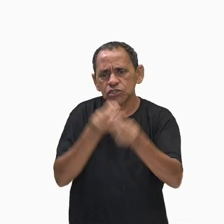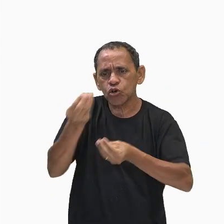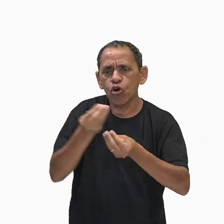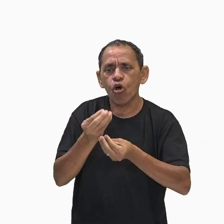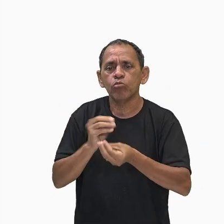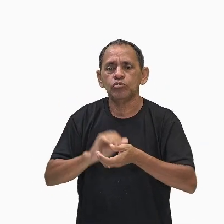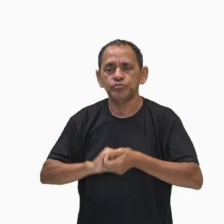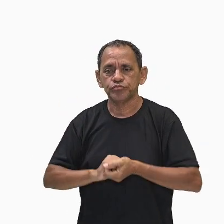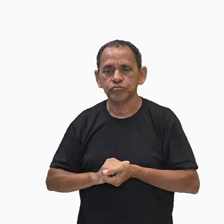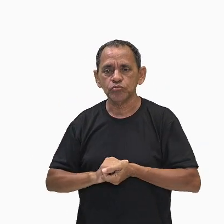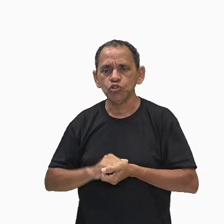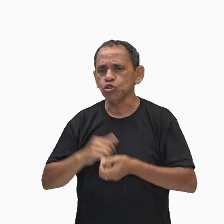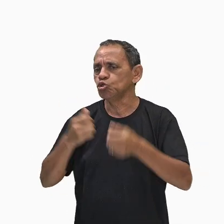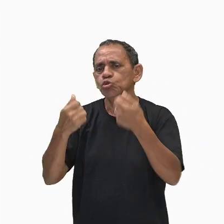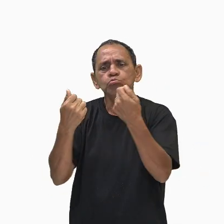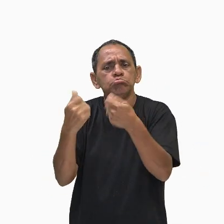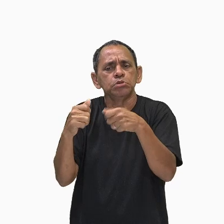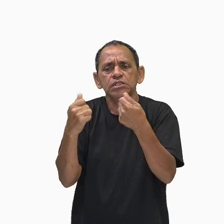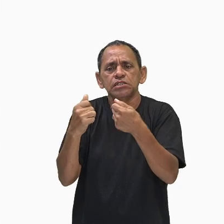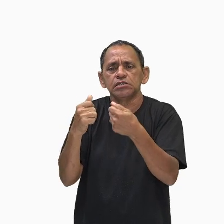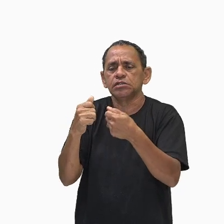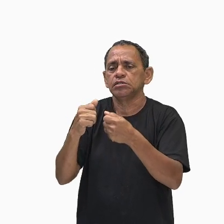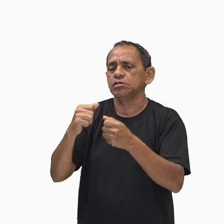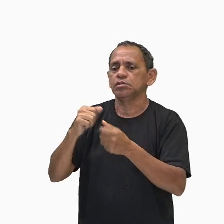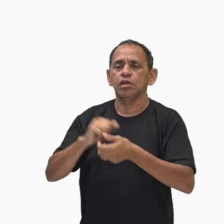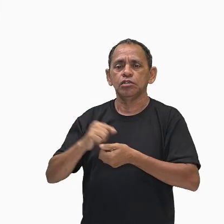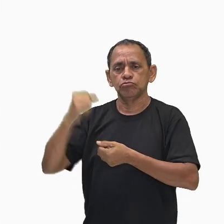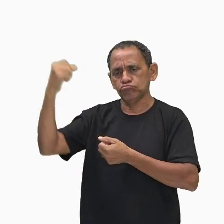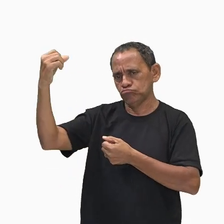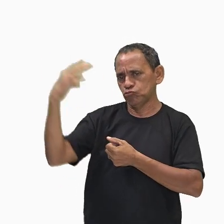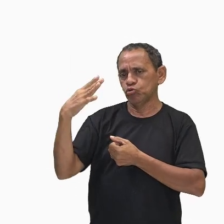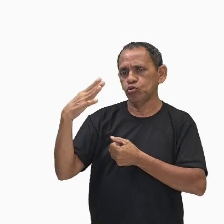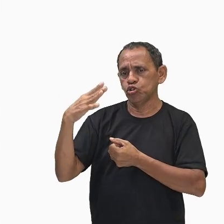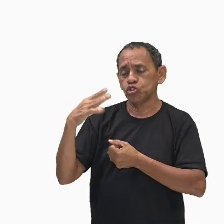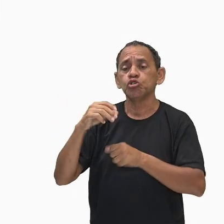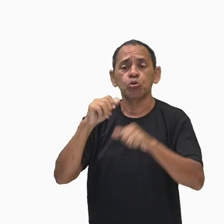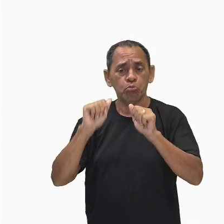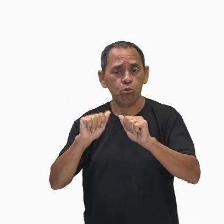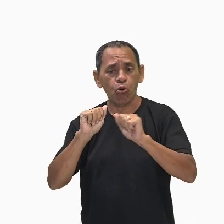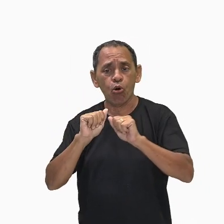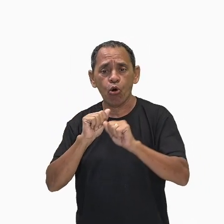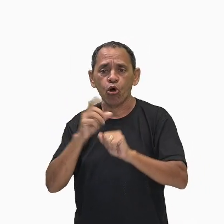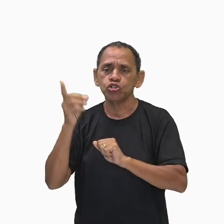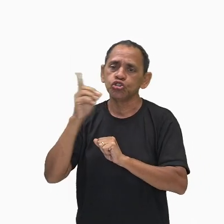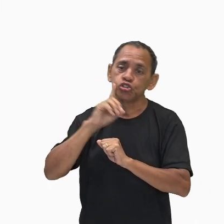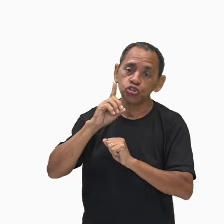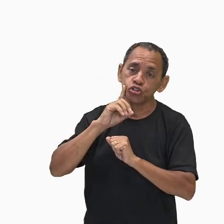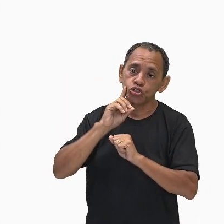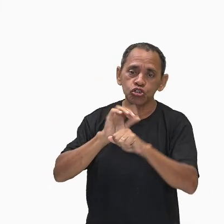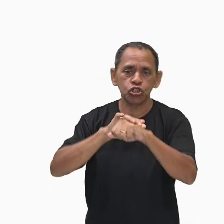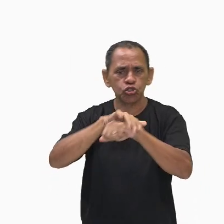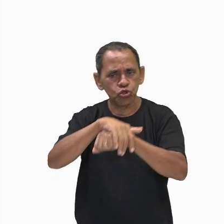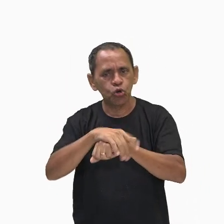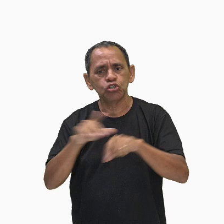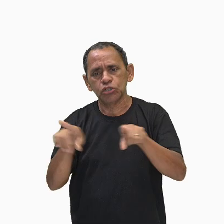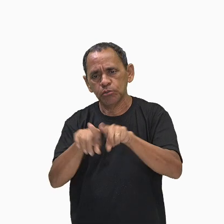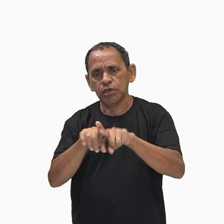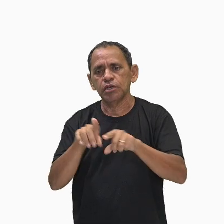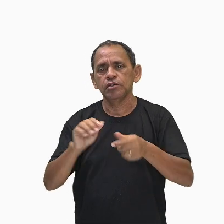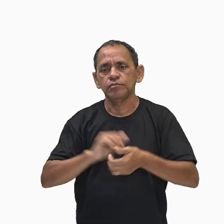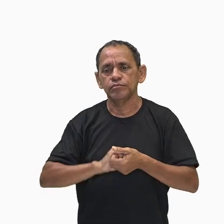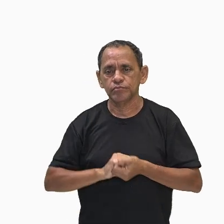de luz, tanto de dia quanto de noite. É claro que vai ter algum momento que a planta ela vai dar